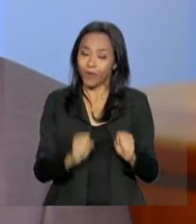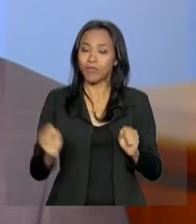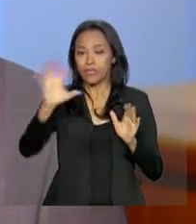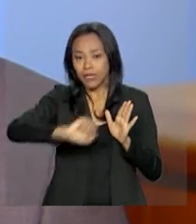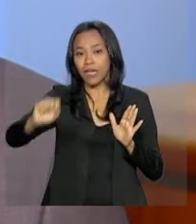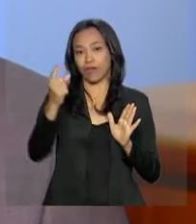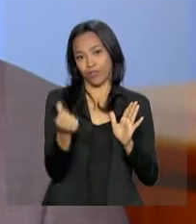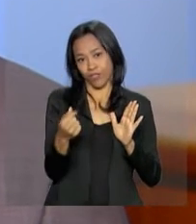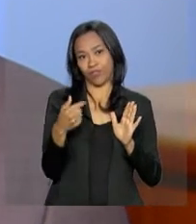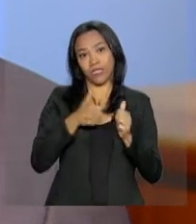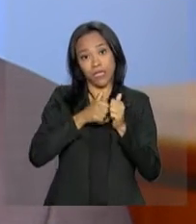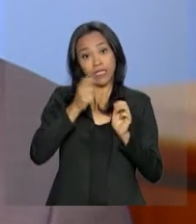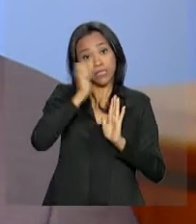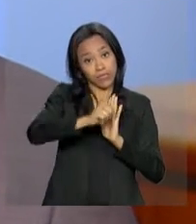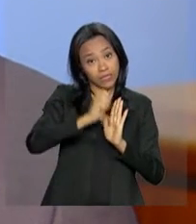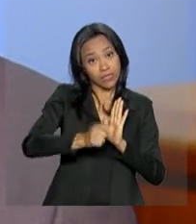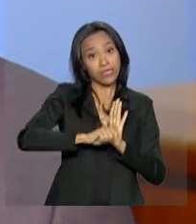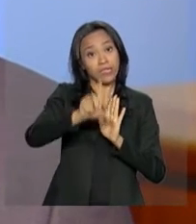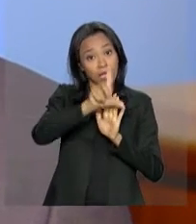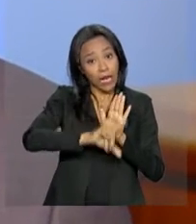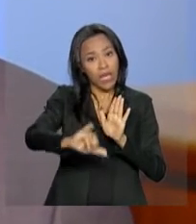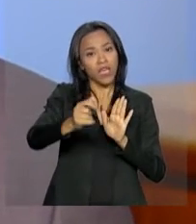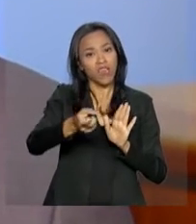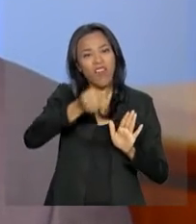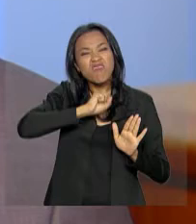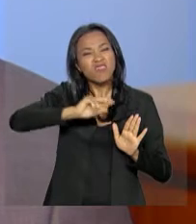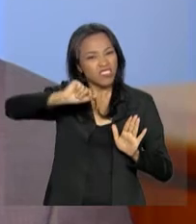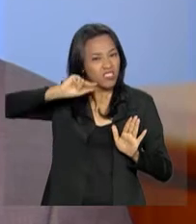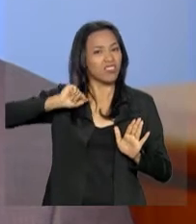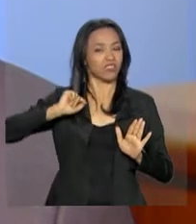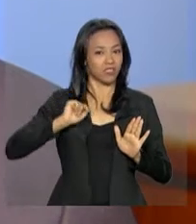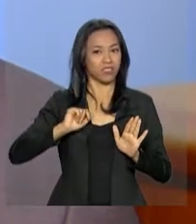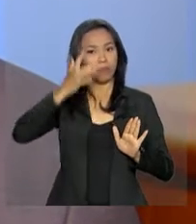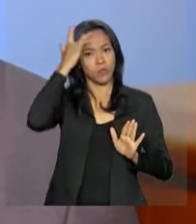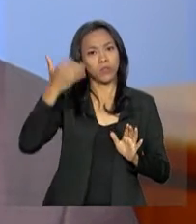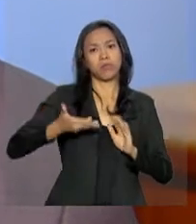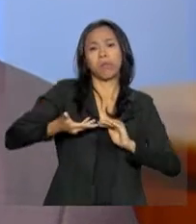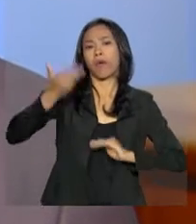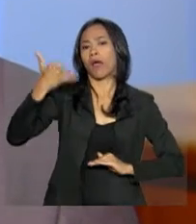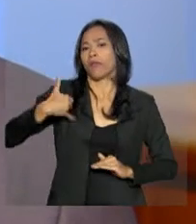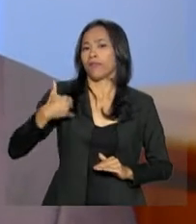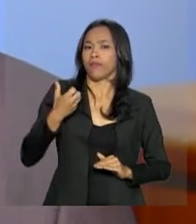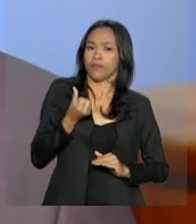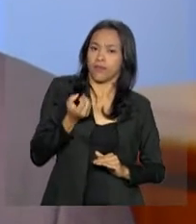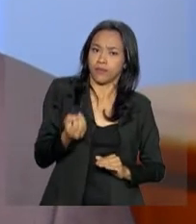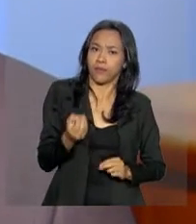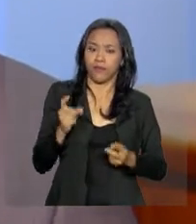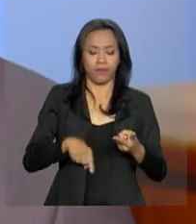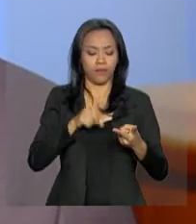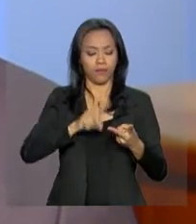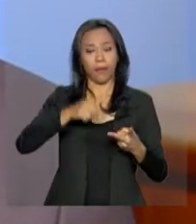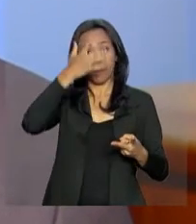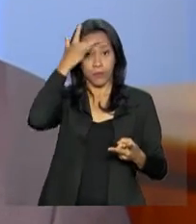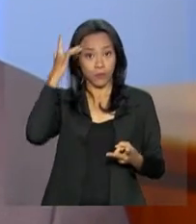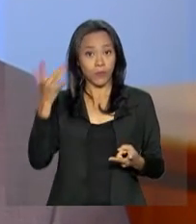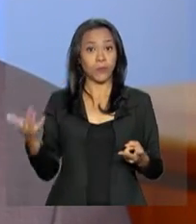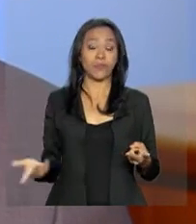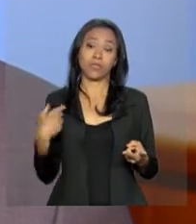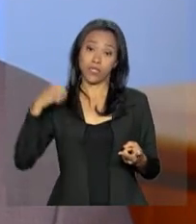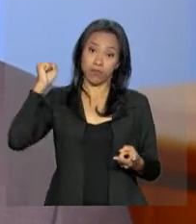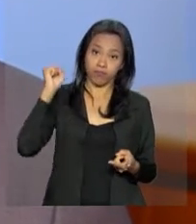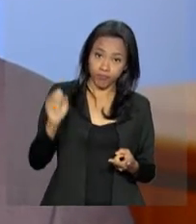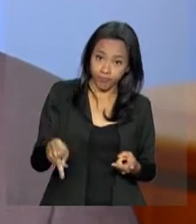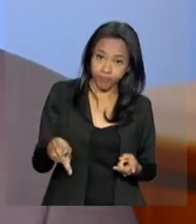a dizer lei aquelas regras jajá mais antigas ou seja as pessoas com mais 60 anos as pessoas que entraram em uma situação de